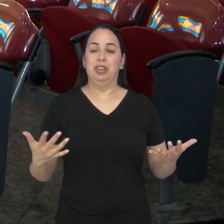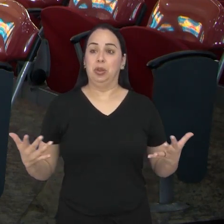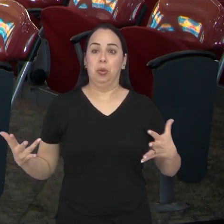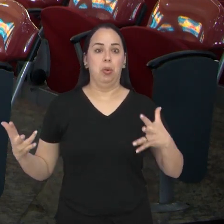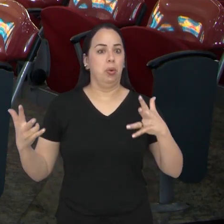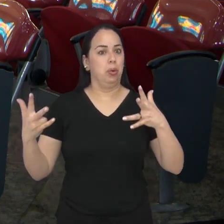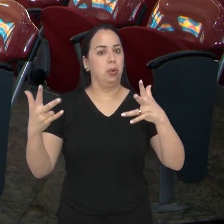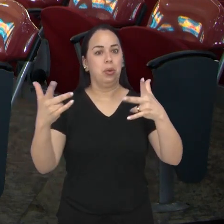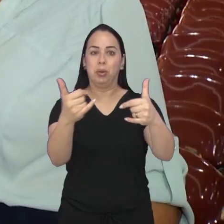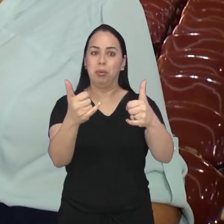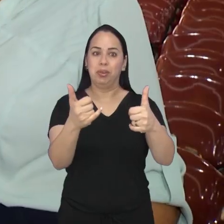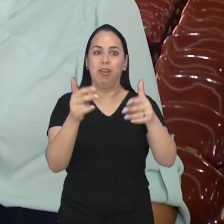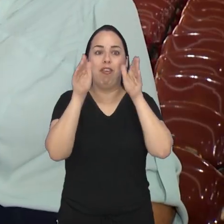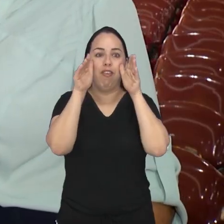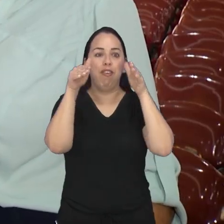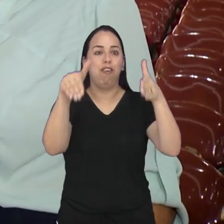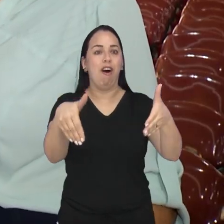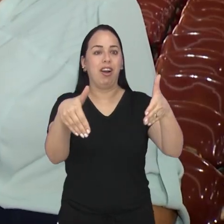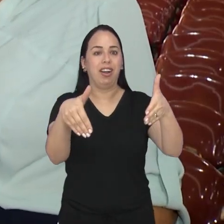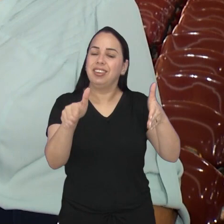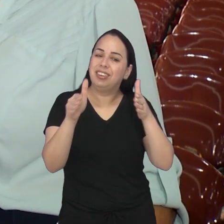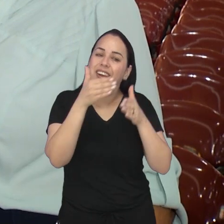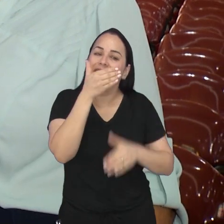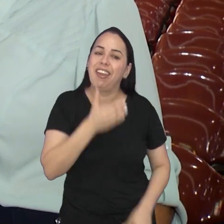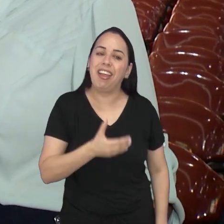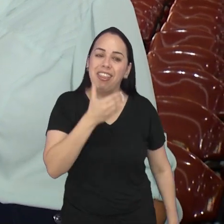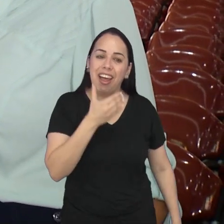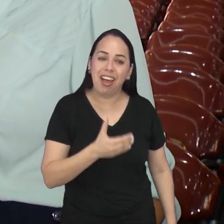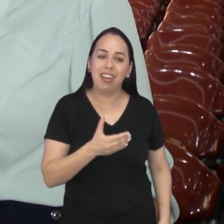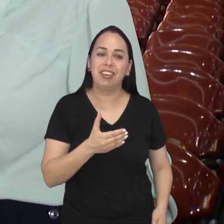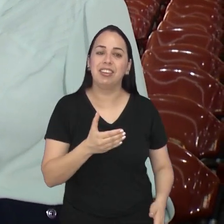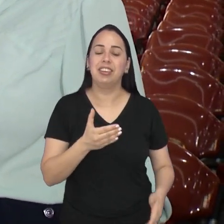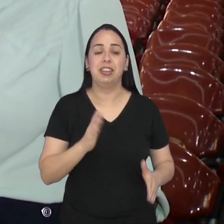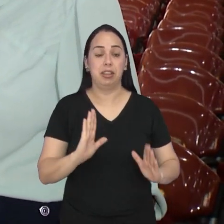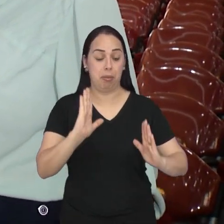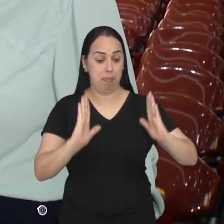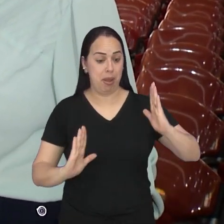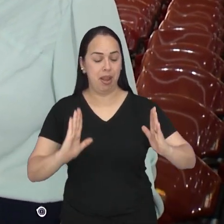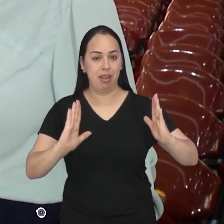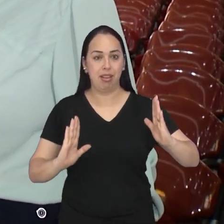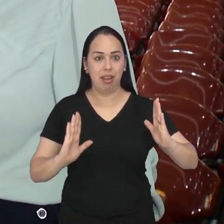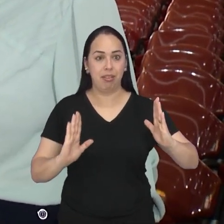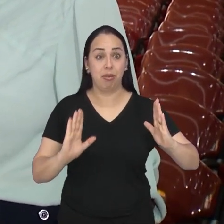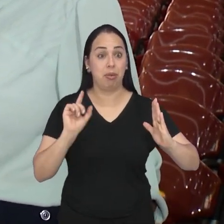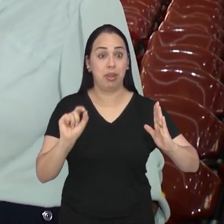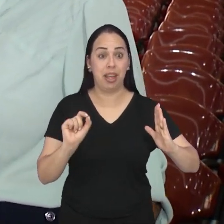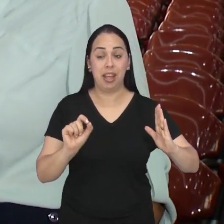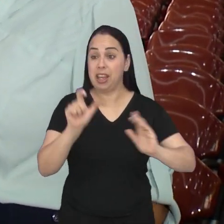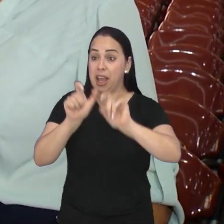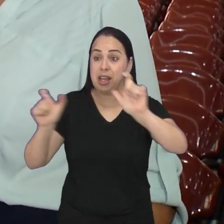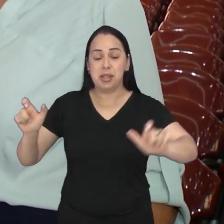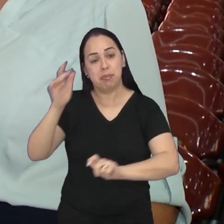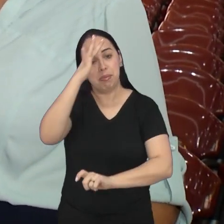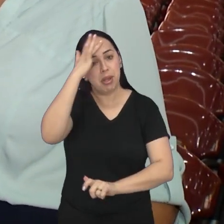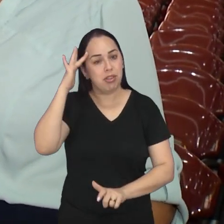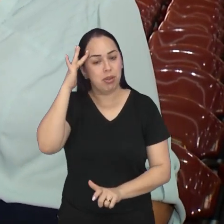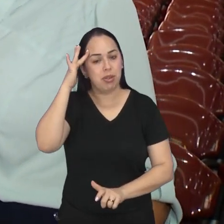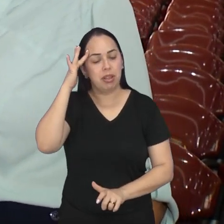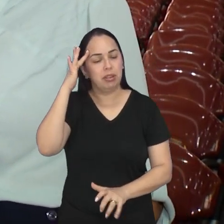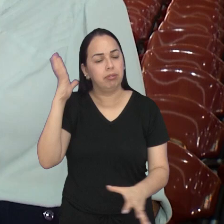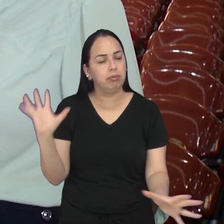abraça todo mundo, né? O clima de Natal. Nós estamos falando de um período específico que a humanidade